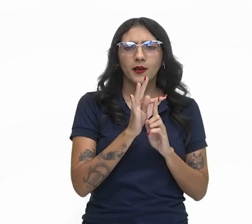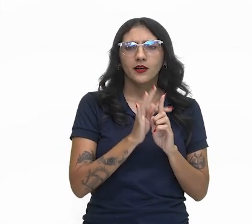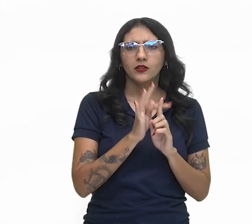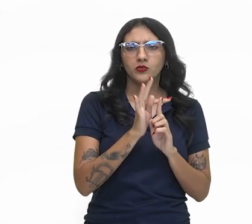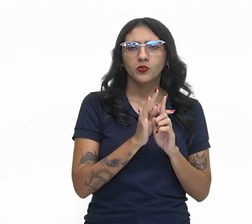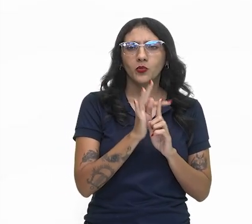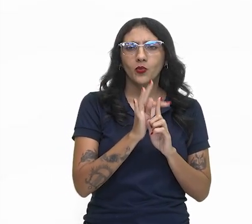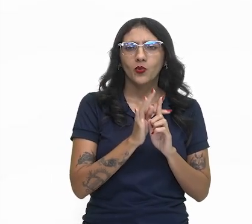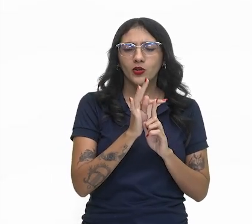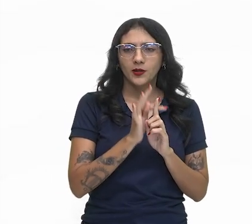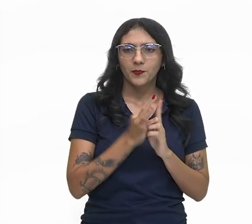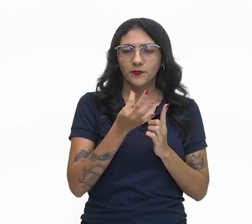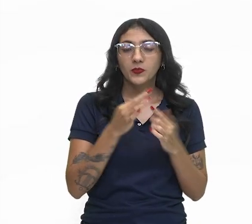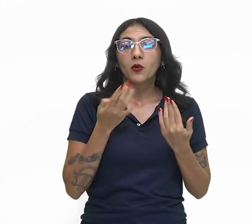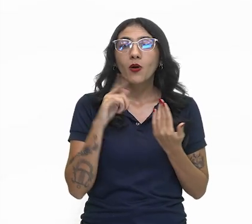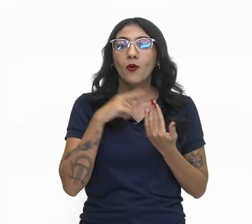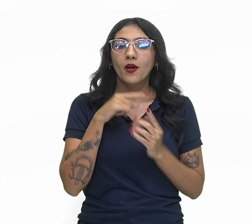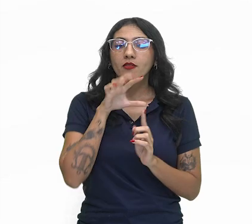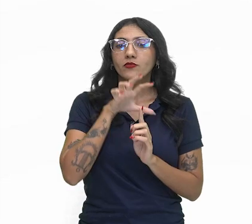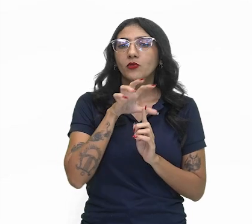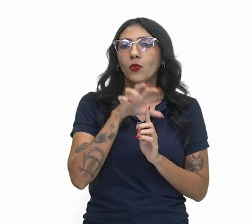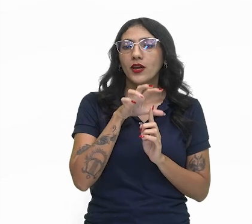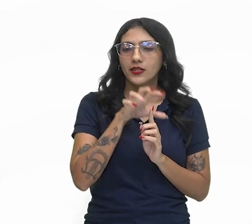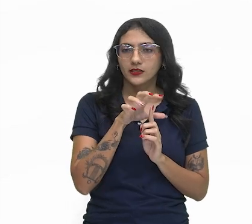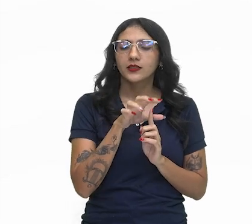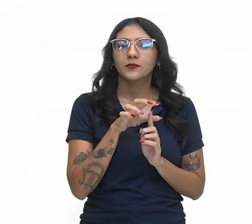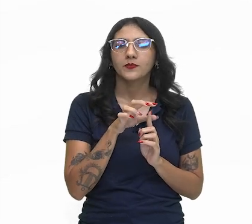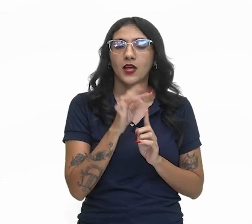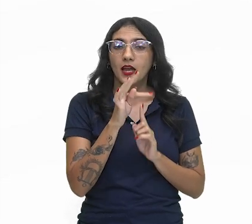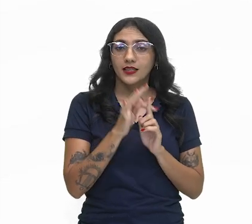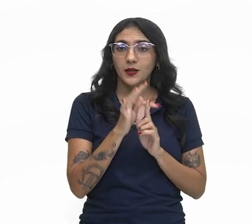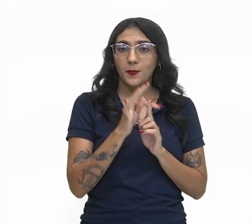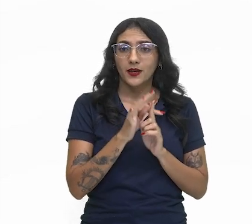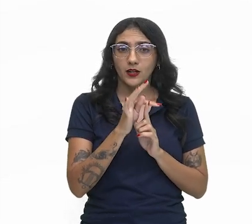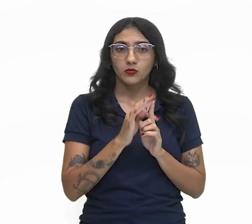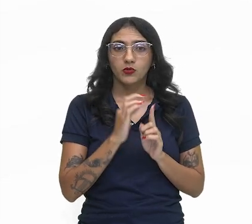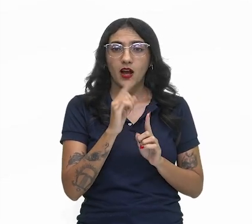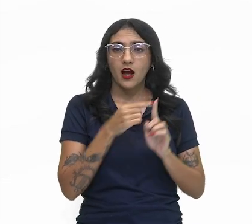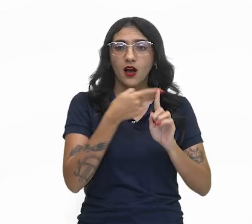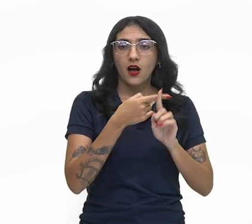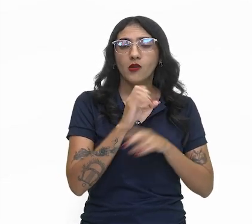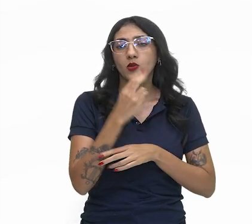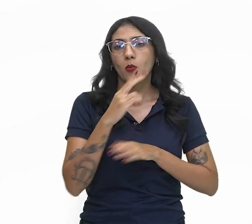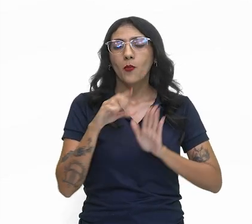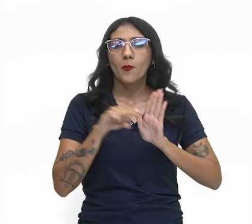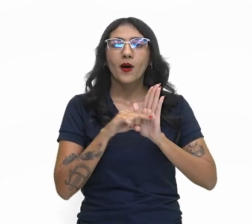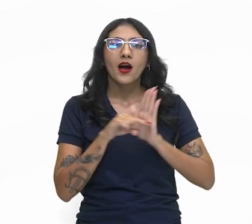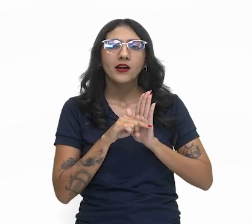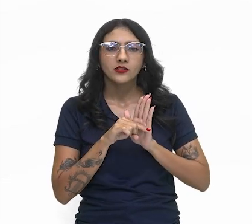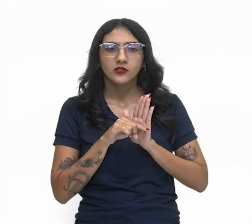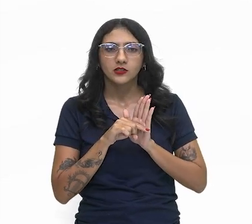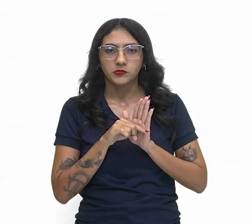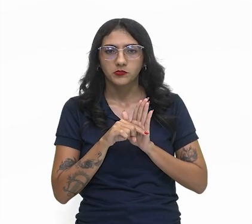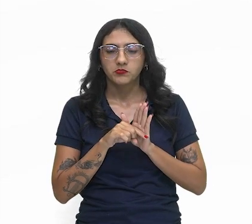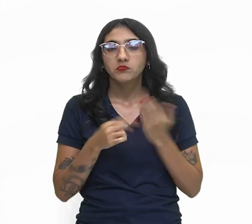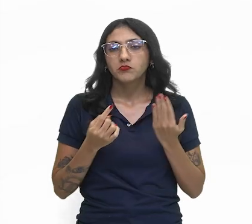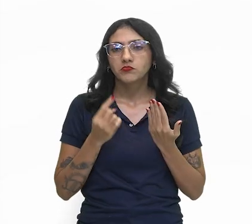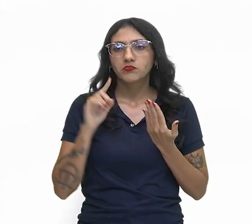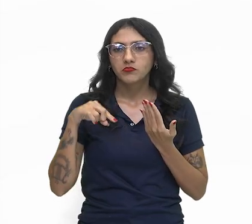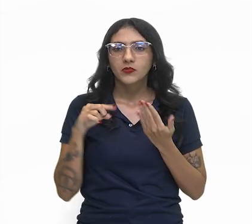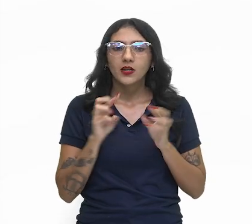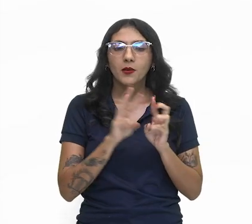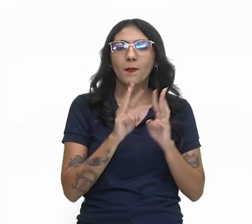efeitos que uma temperatura alta ou baixa provoca nos corpos, porque quando a temperatura é alta ou baixa, os